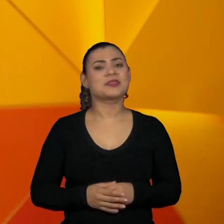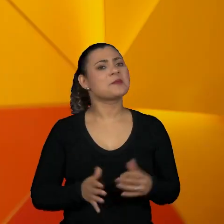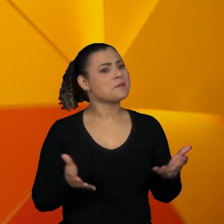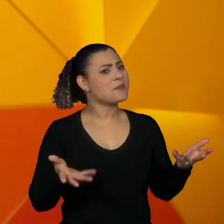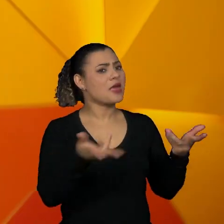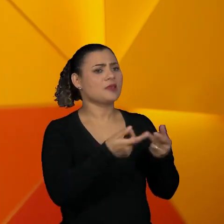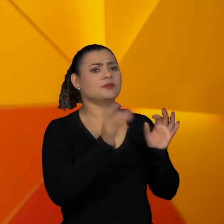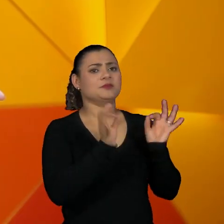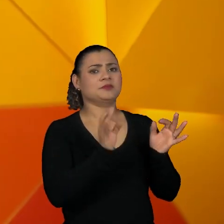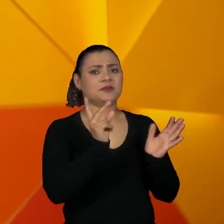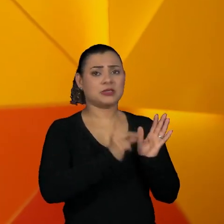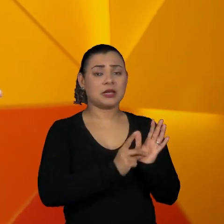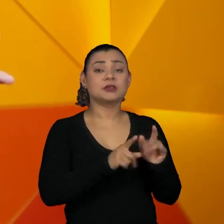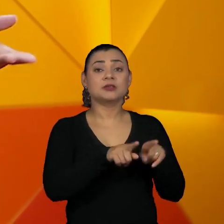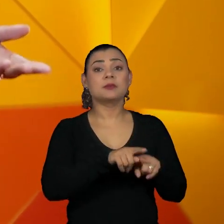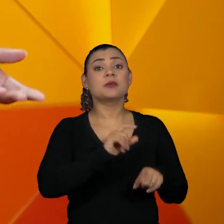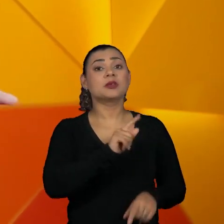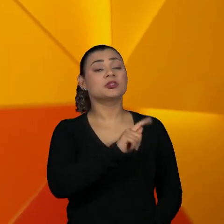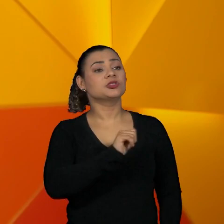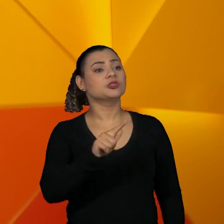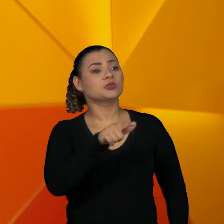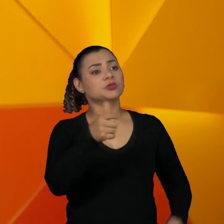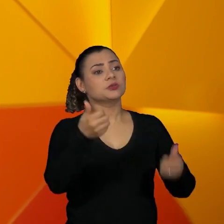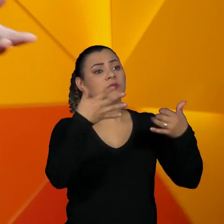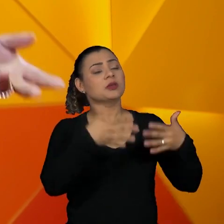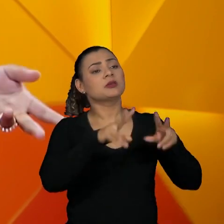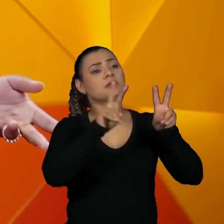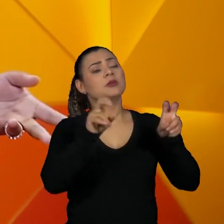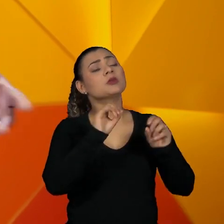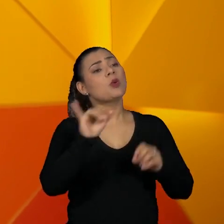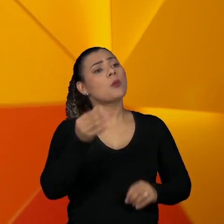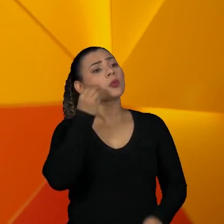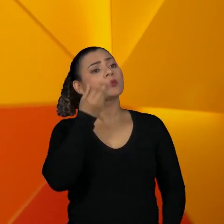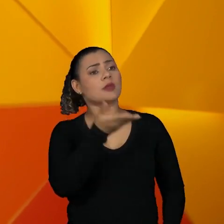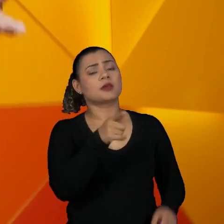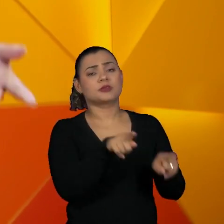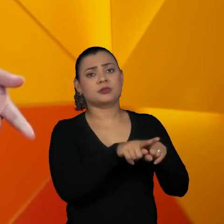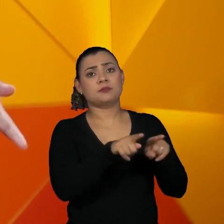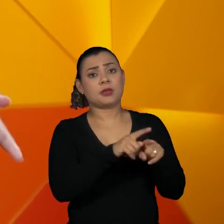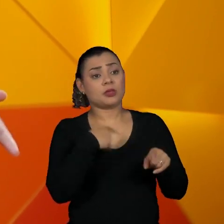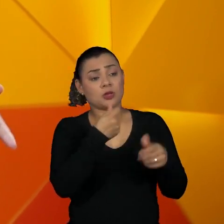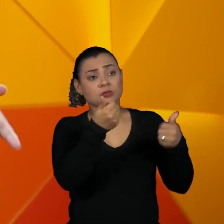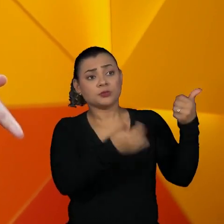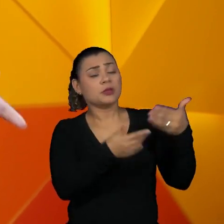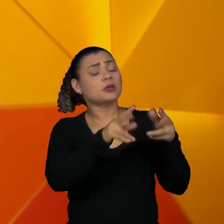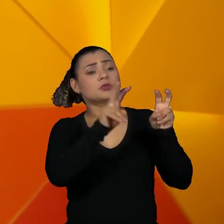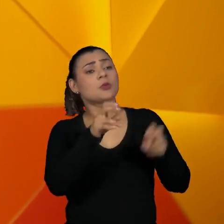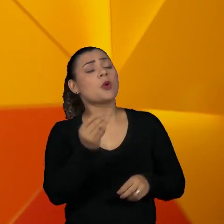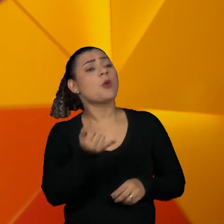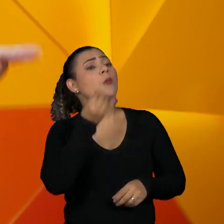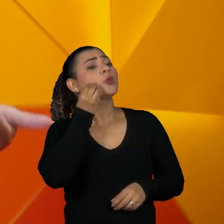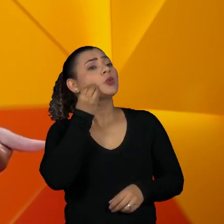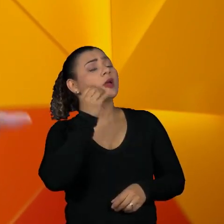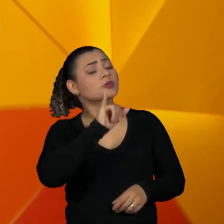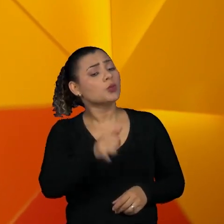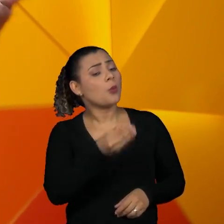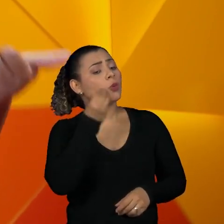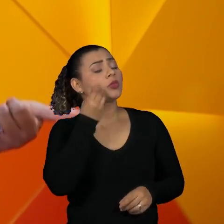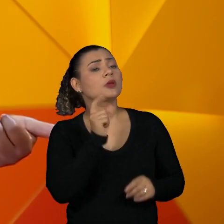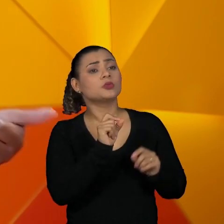fantástico, né? E o Gil fala de oportunidade, né, Cássia, ali durante a reportagem. E nós estamos falando de oportunidade para uma